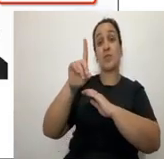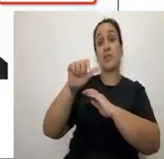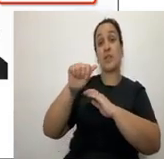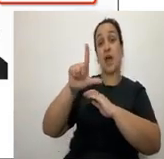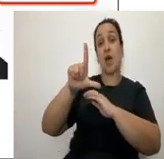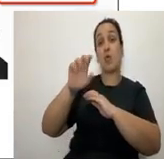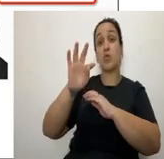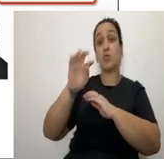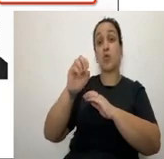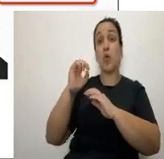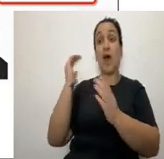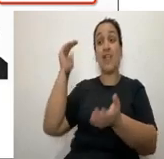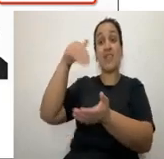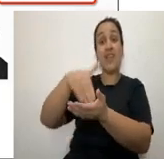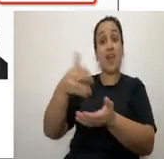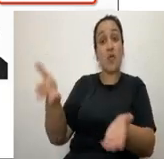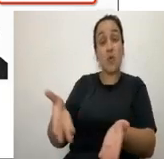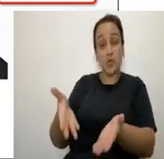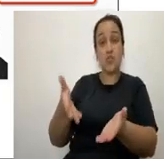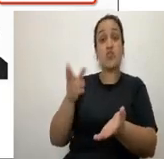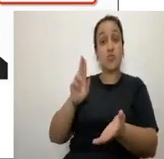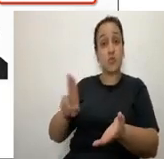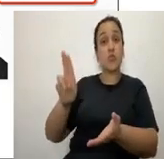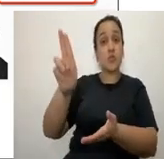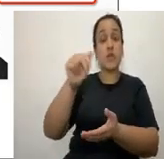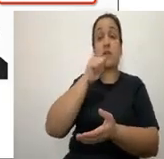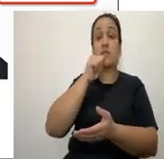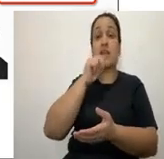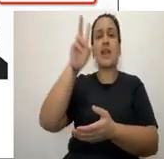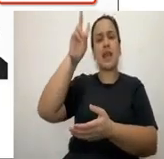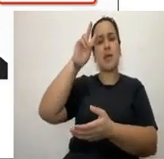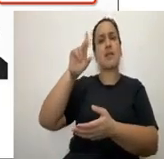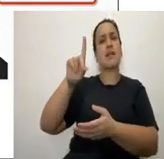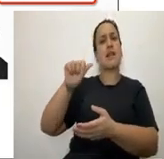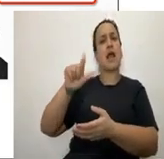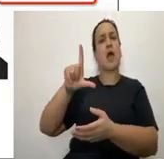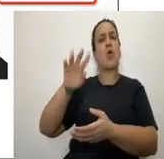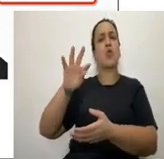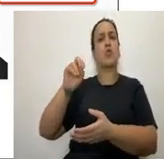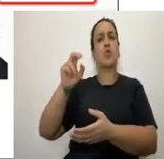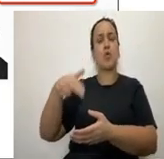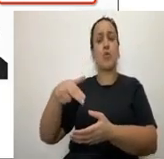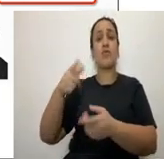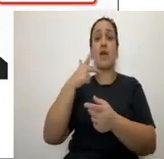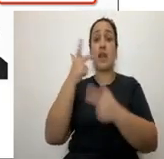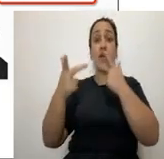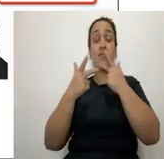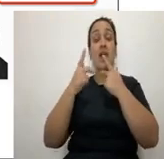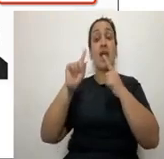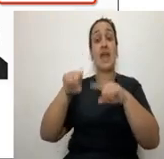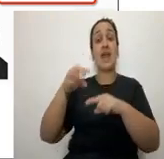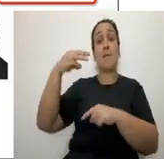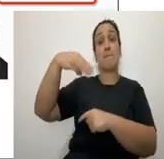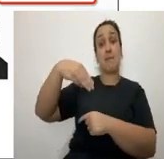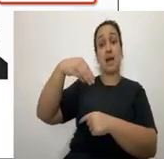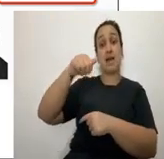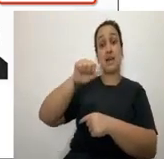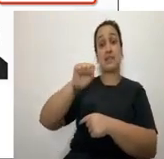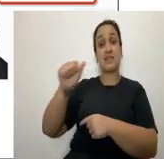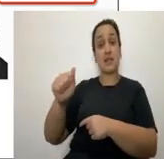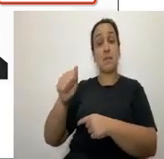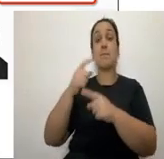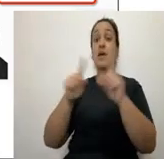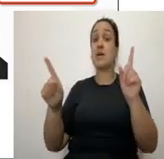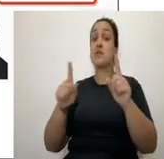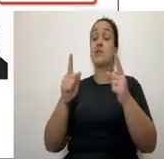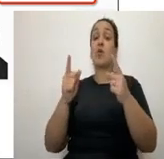dos postulados de Dalton seguem até hoje, alguns não. Lembra que ele falava que os elementos diferiam por massa e na